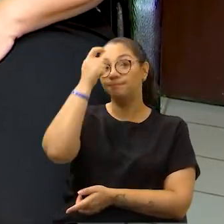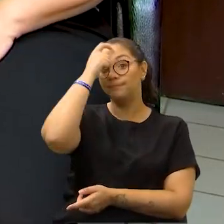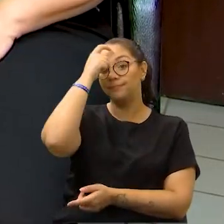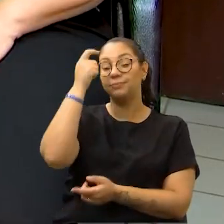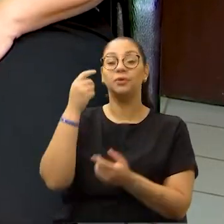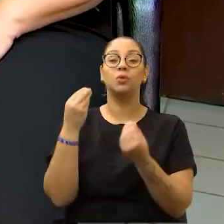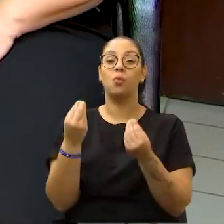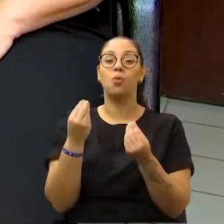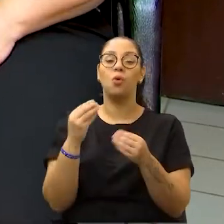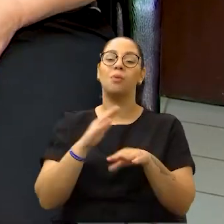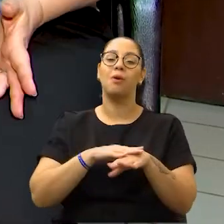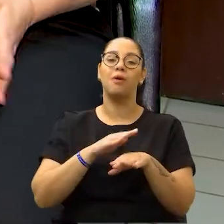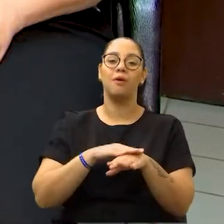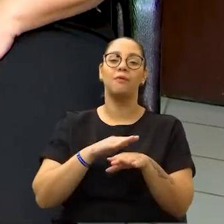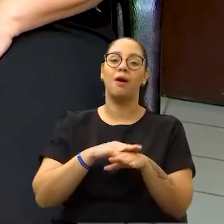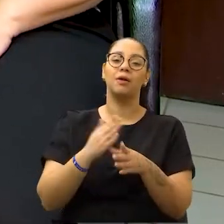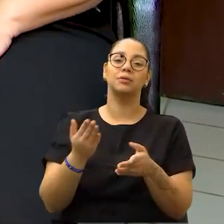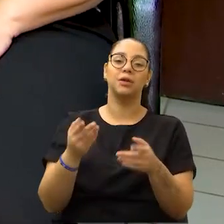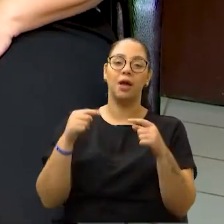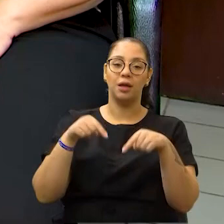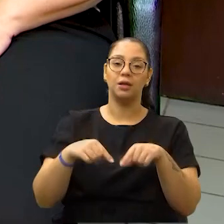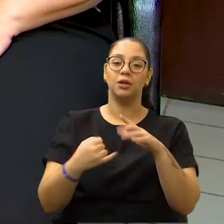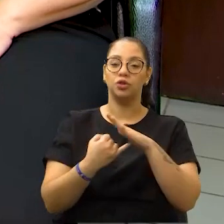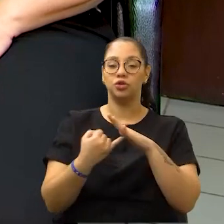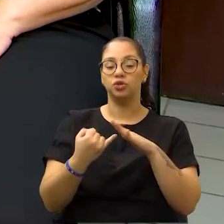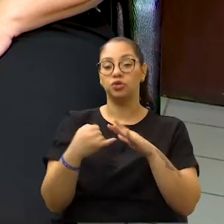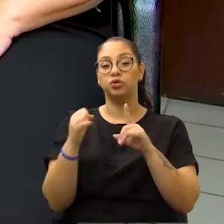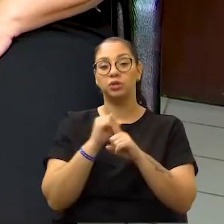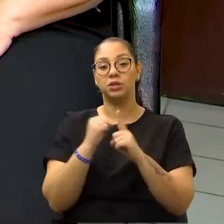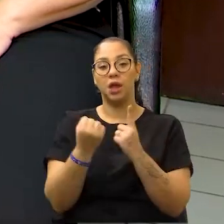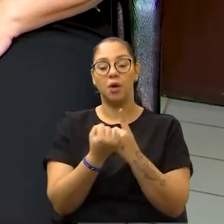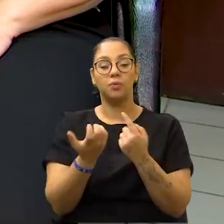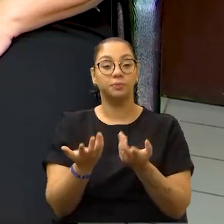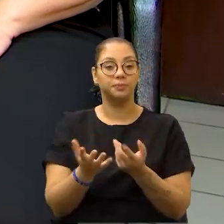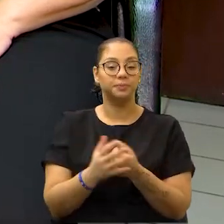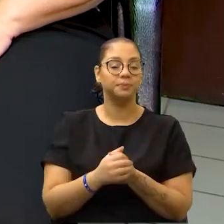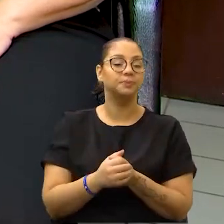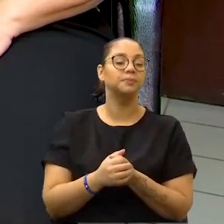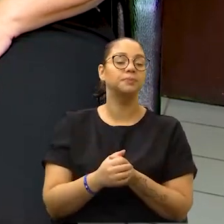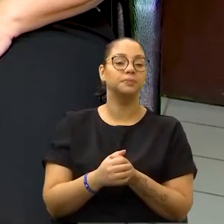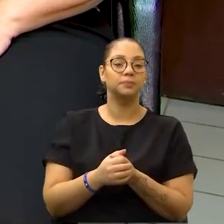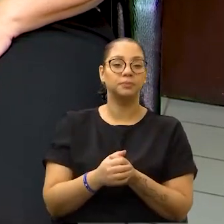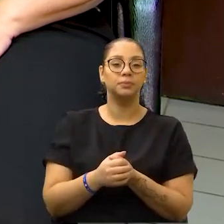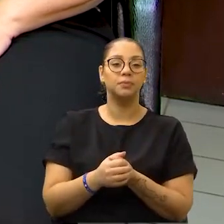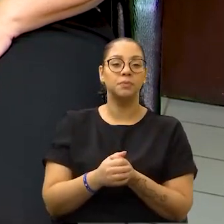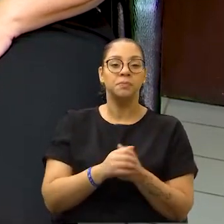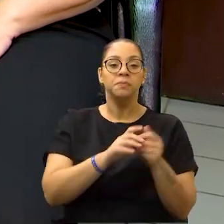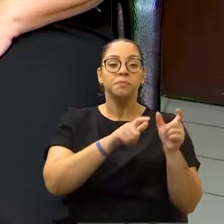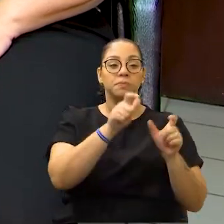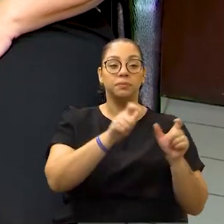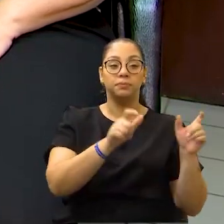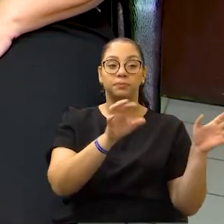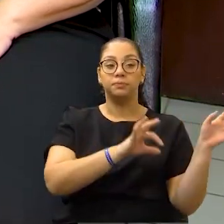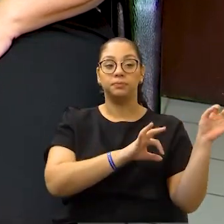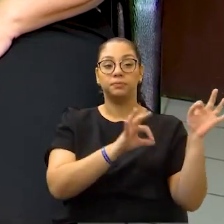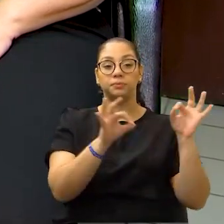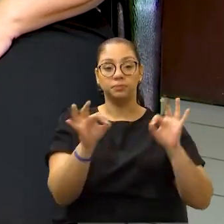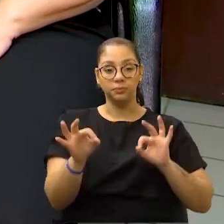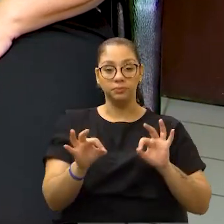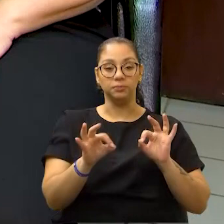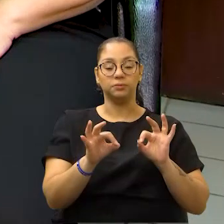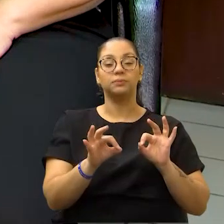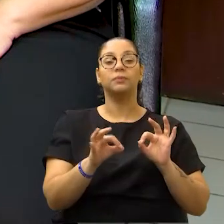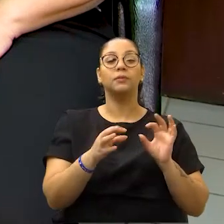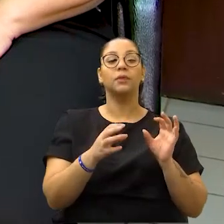se faz numa obra social como essa. Onde é que quem está acompanhando aí o programa pode